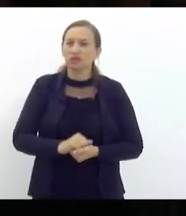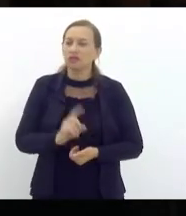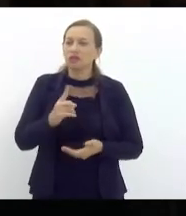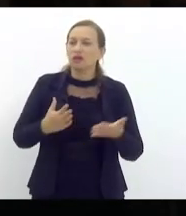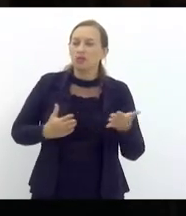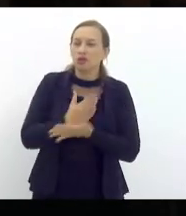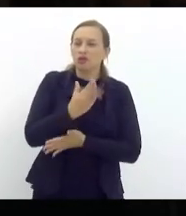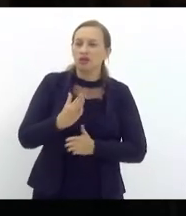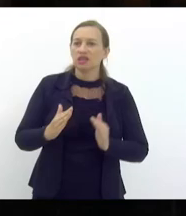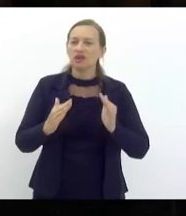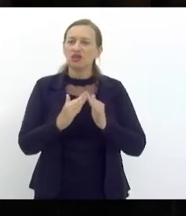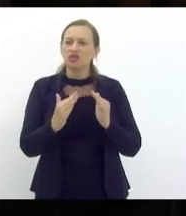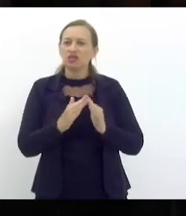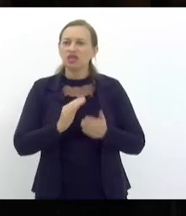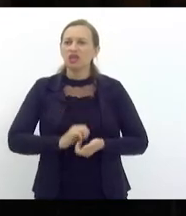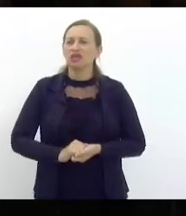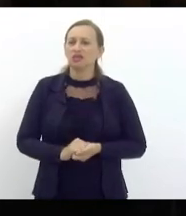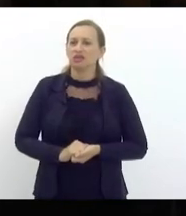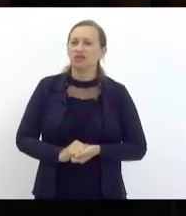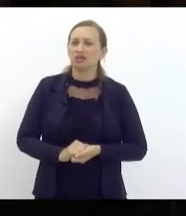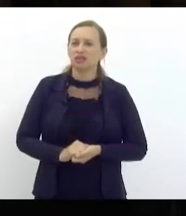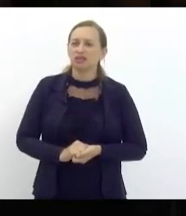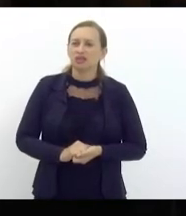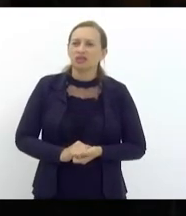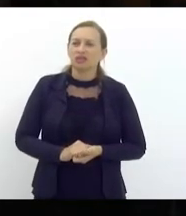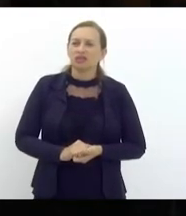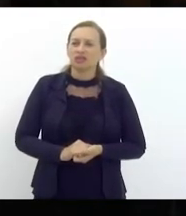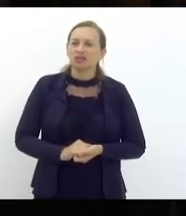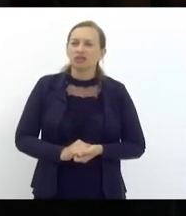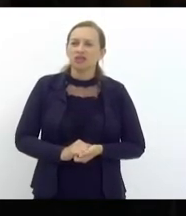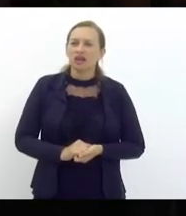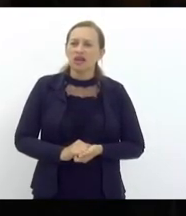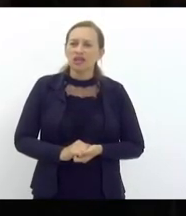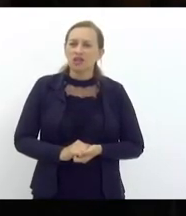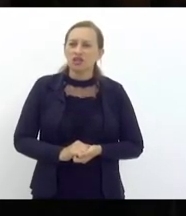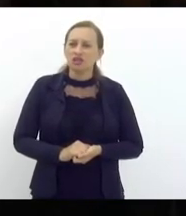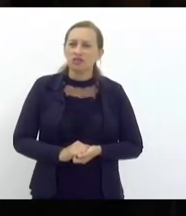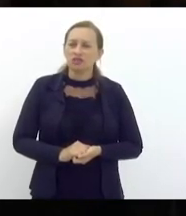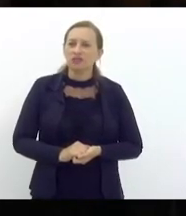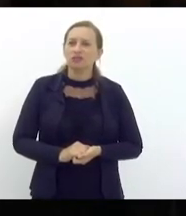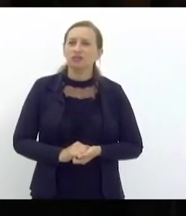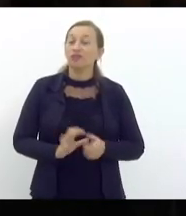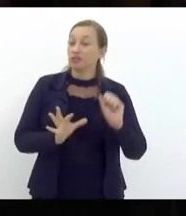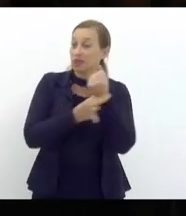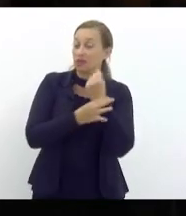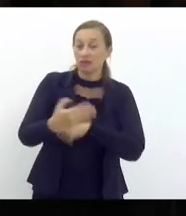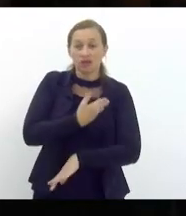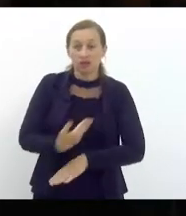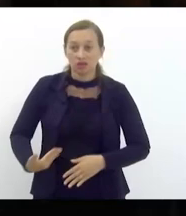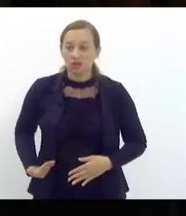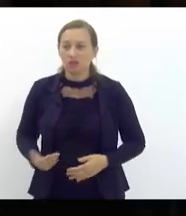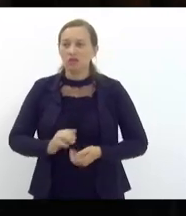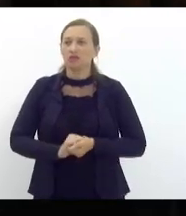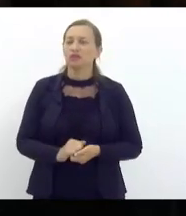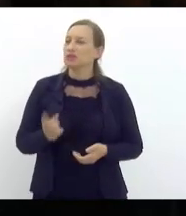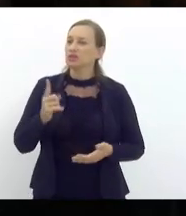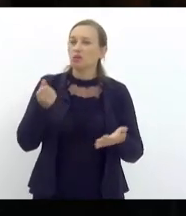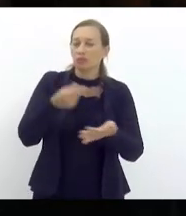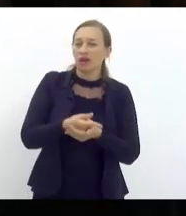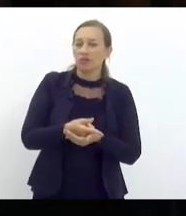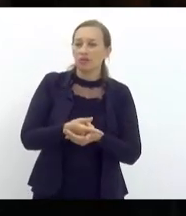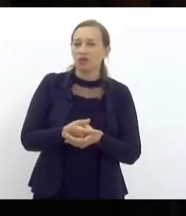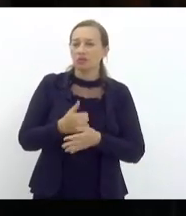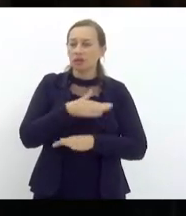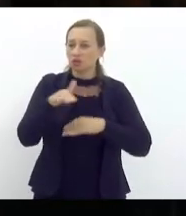aprovada nessa casa que tenta fracionar as categorias Como faz na questão da Segurança Pública com o não pagamento da Gran para todos